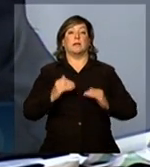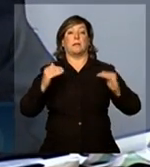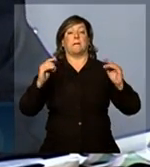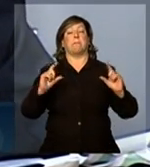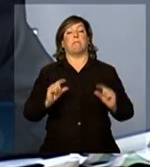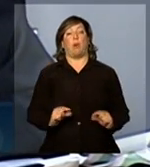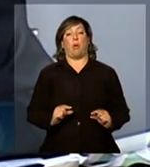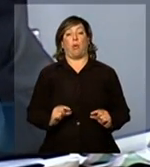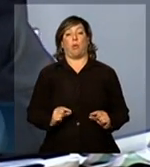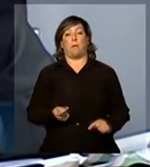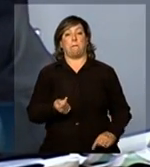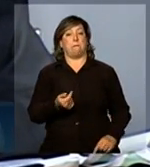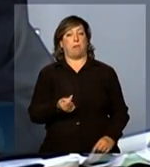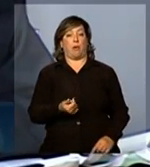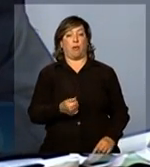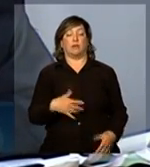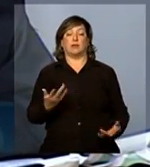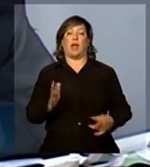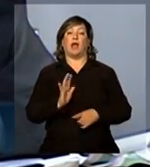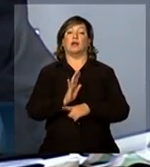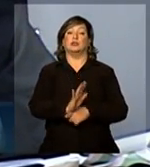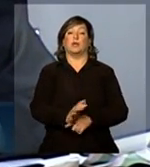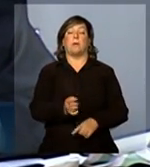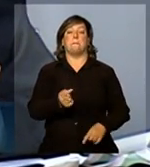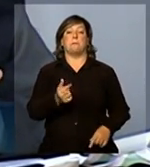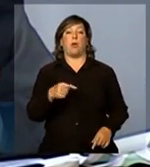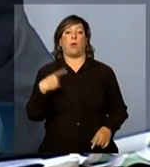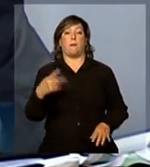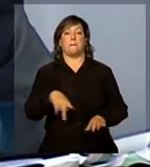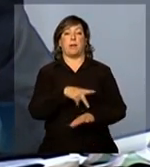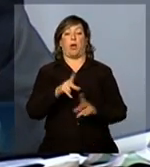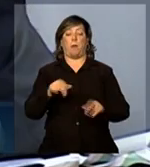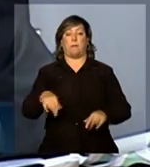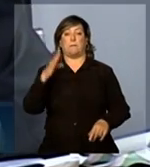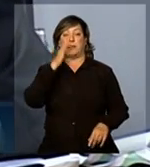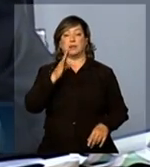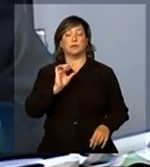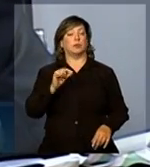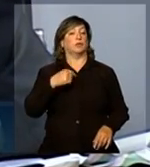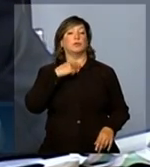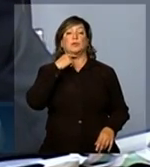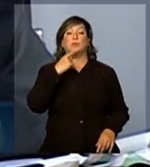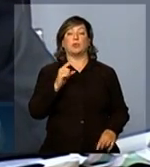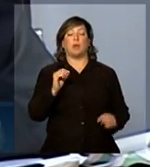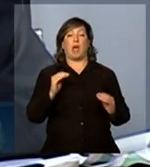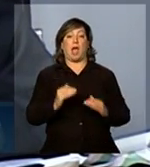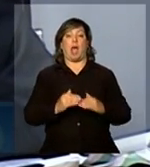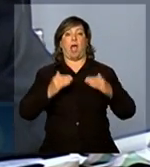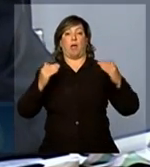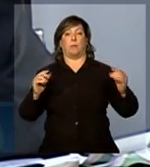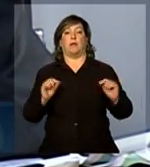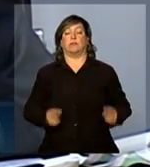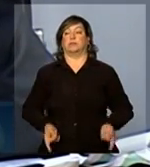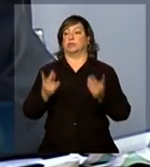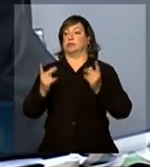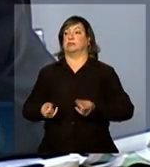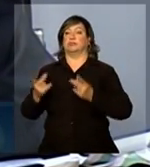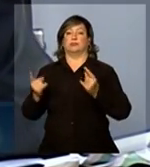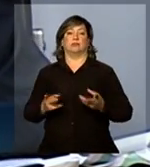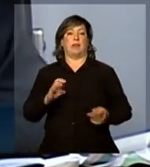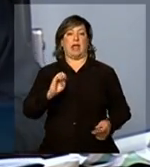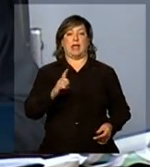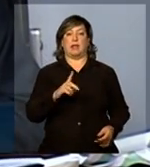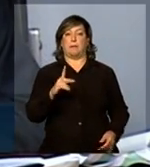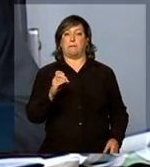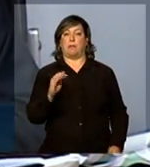e, portanto, ajudou pouco os países como o Brasil, que não conseguiram aumentar as exportações. As